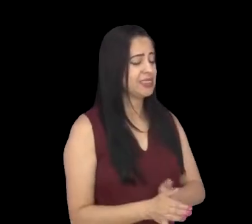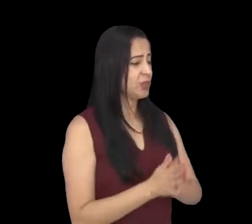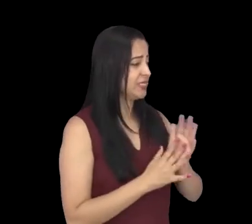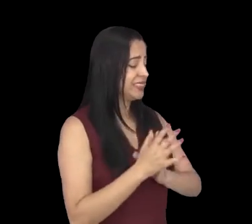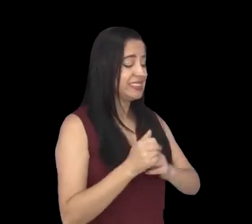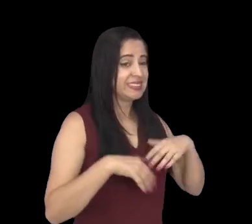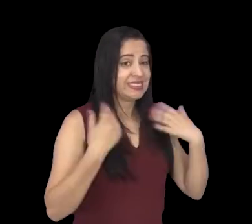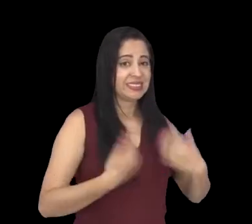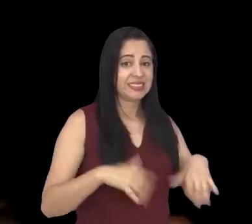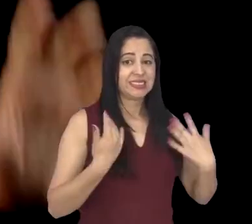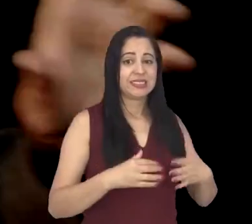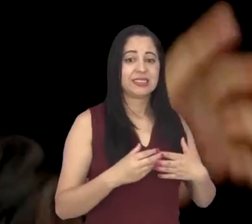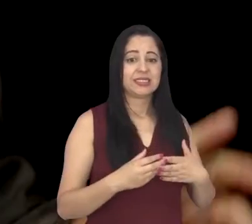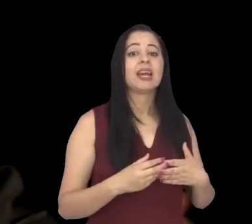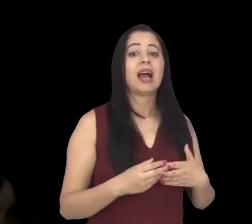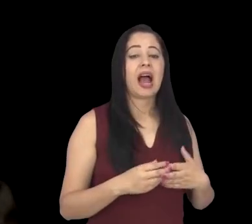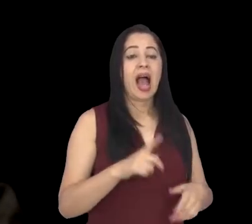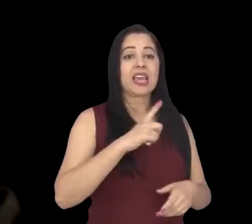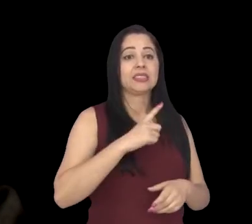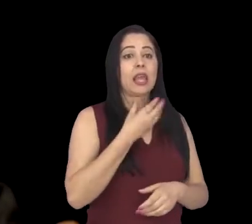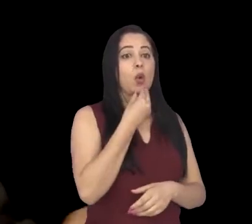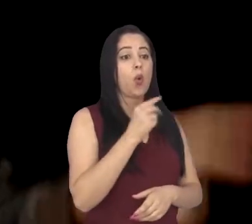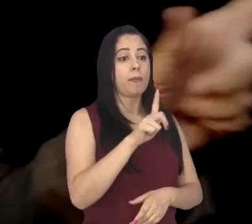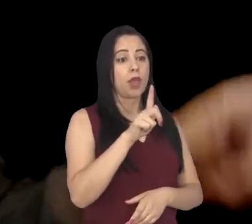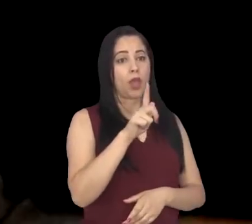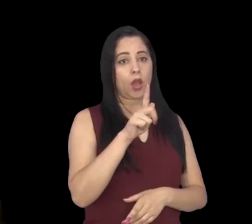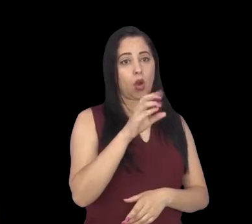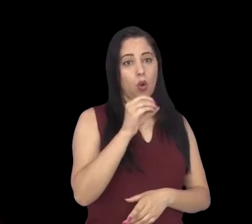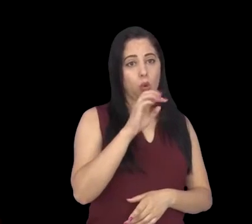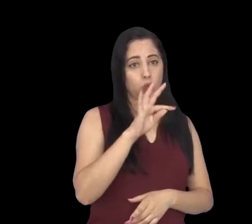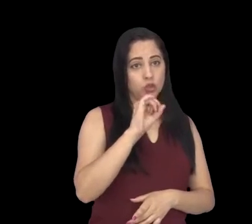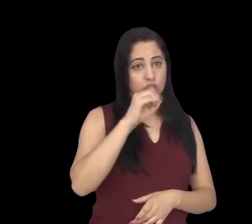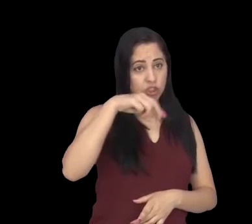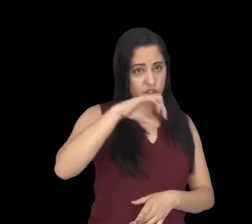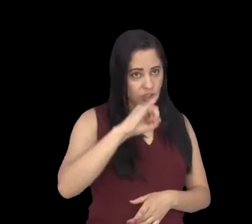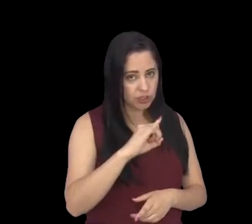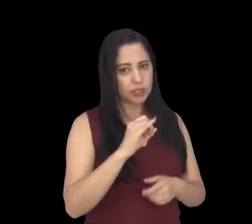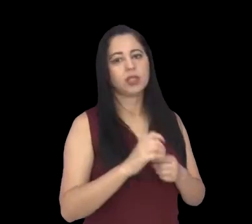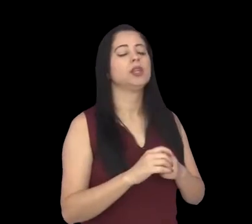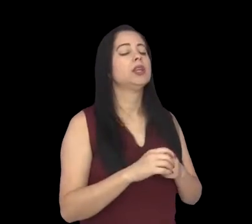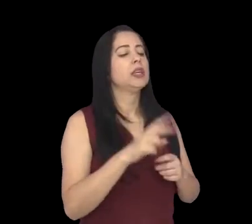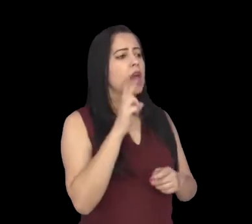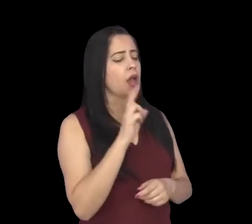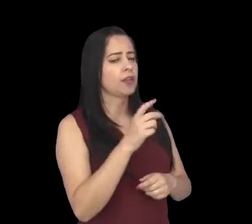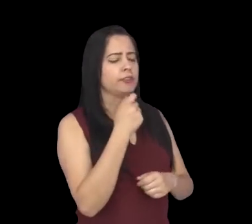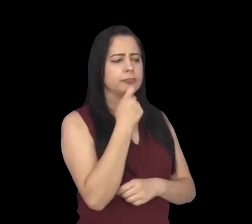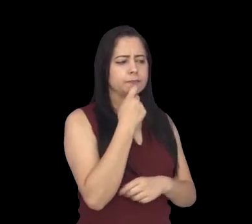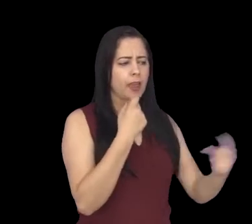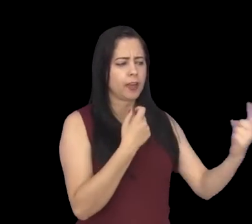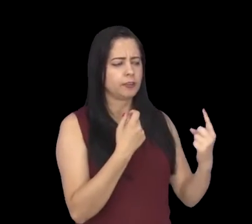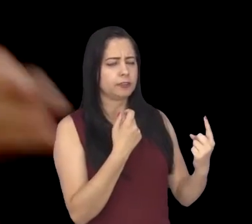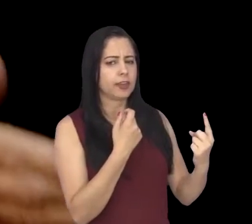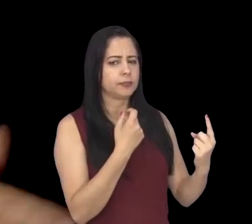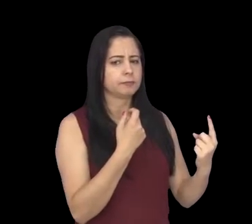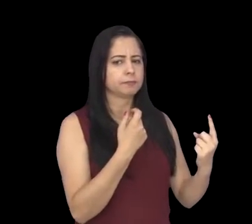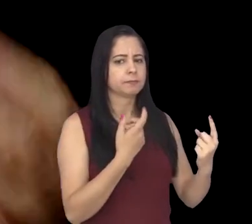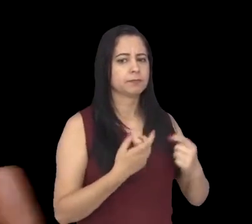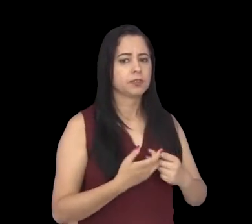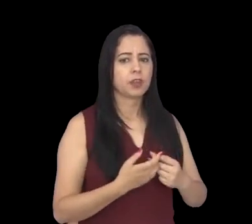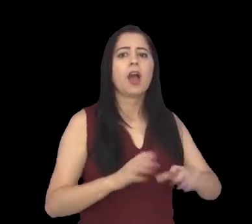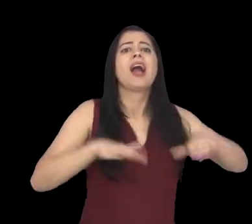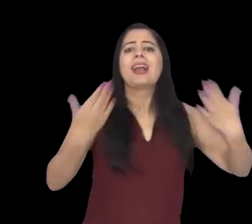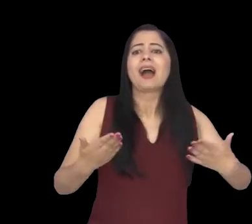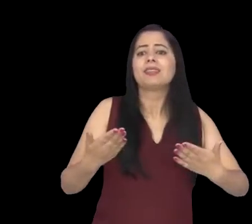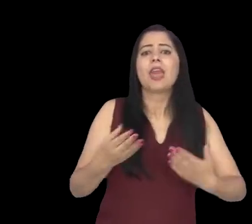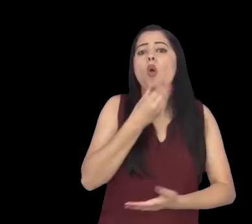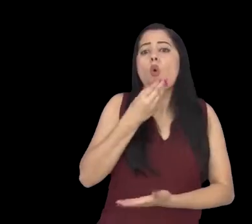Juarez. E estava o Bottini, chefe de reportagem, a Maria Helena, e eu olhando aí o Bottini que falou, aí entrou o Voile, esse Voile. Cadê o